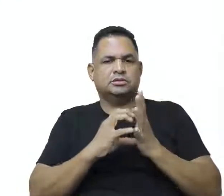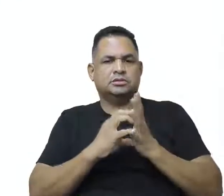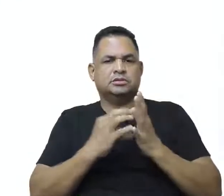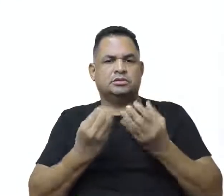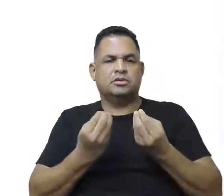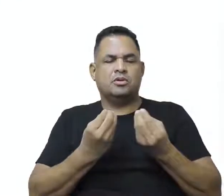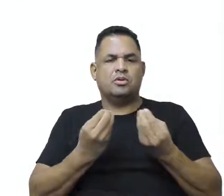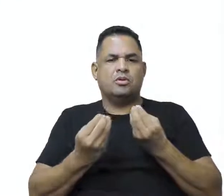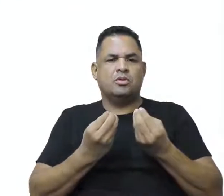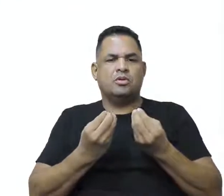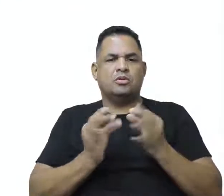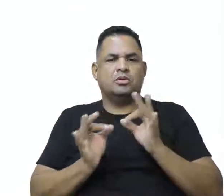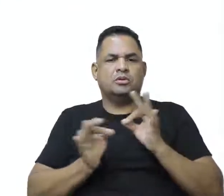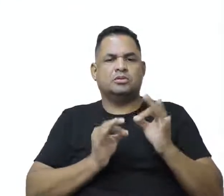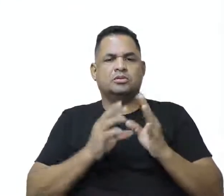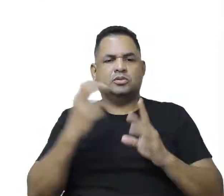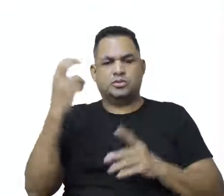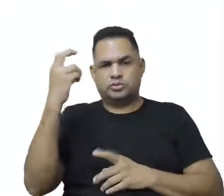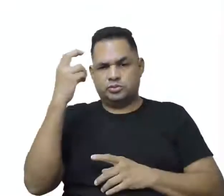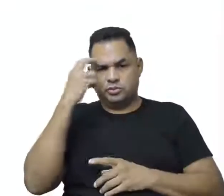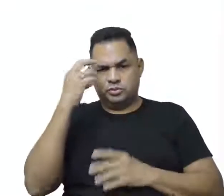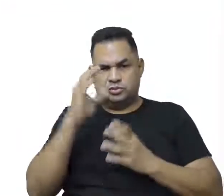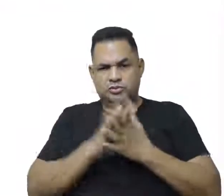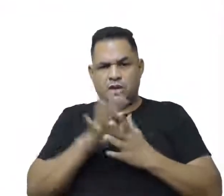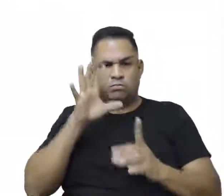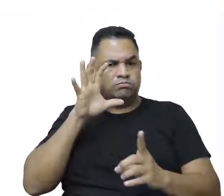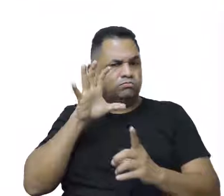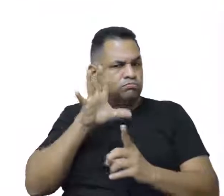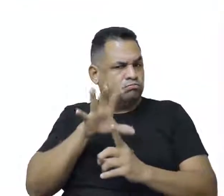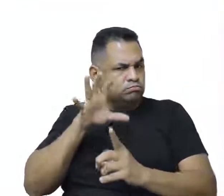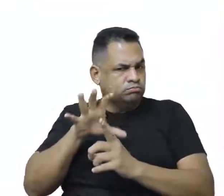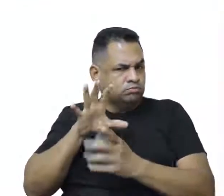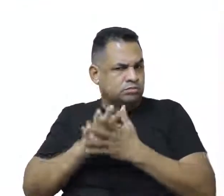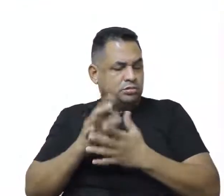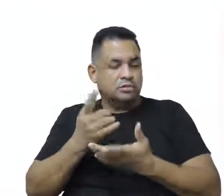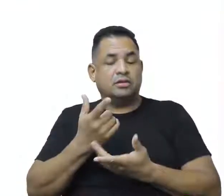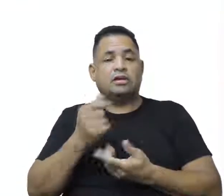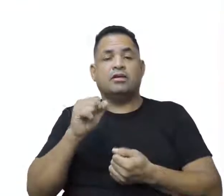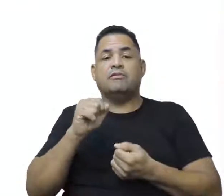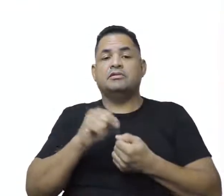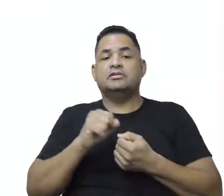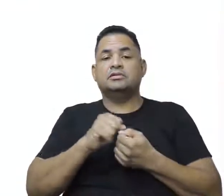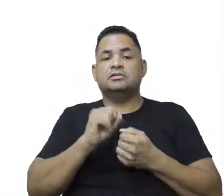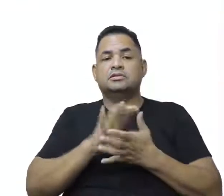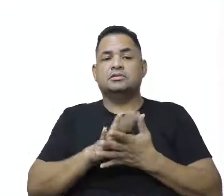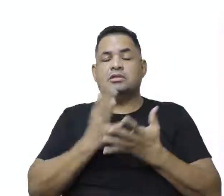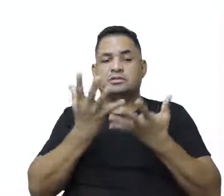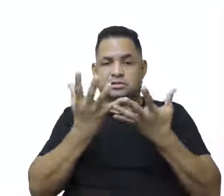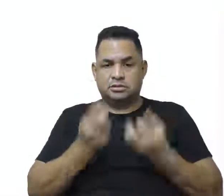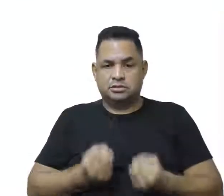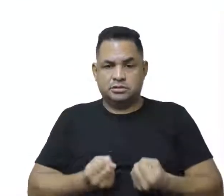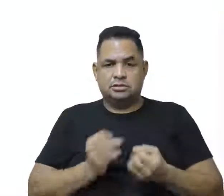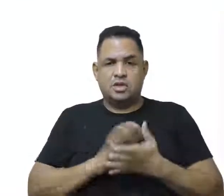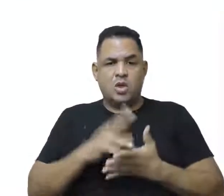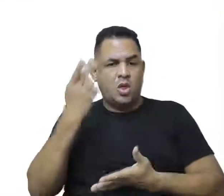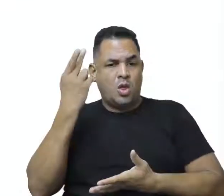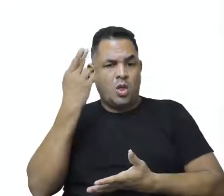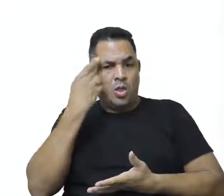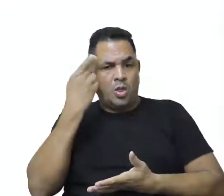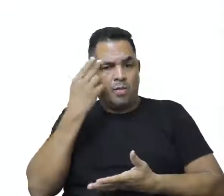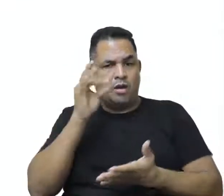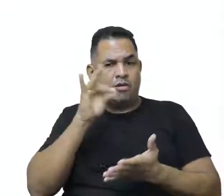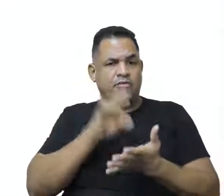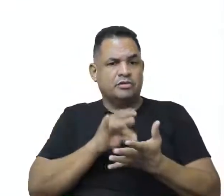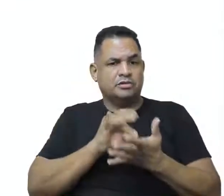formas culturais que se impõem e fazem com que aceitemos como normal, como verdade que